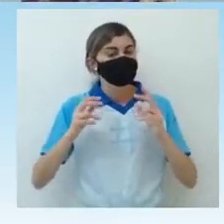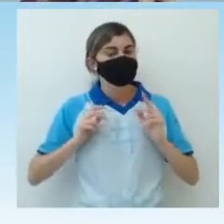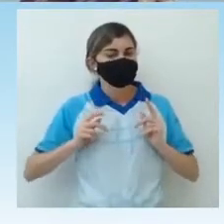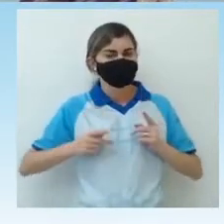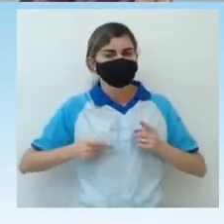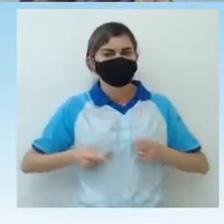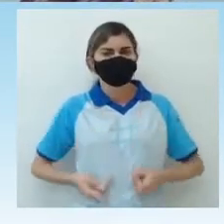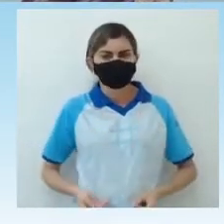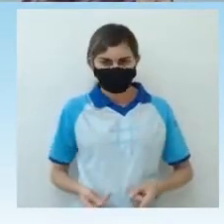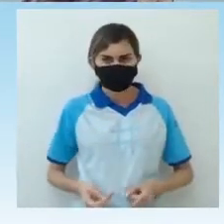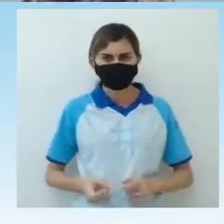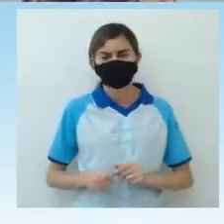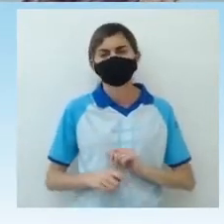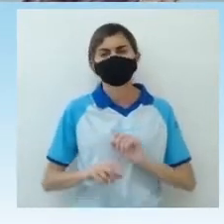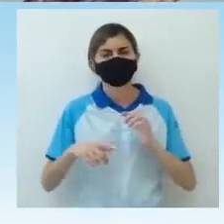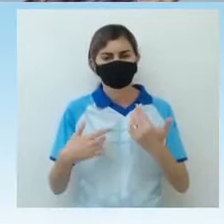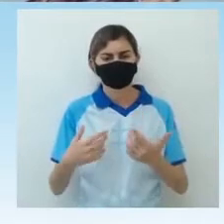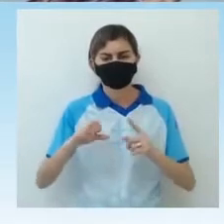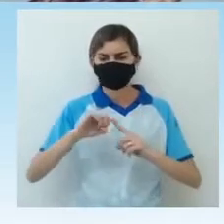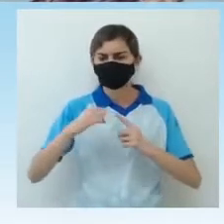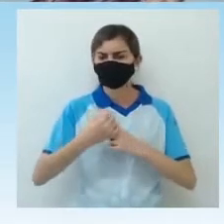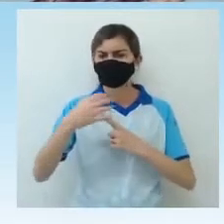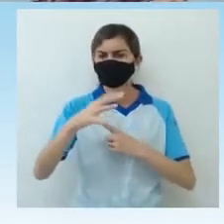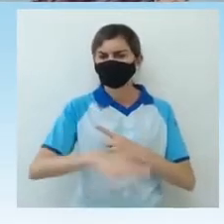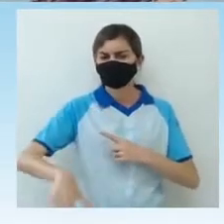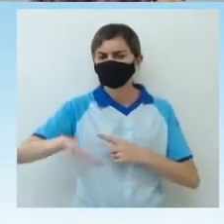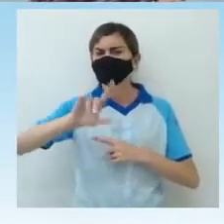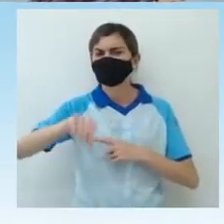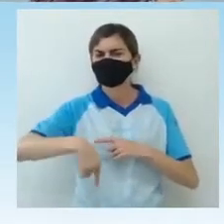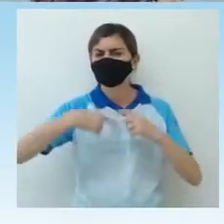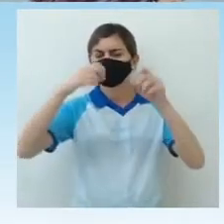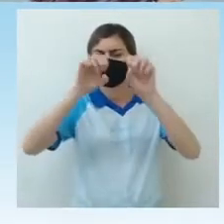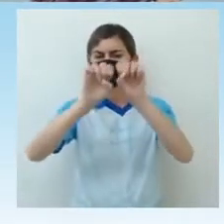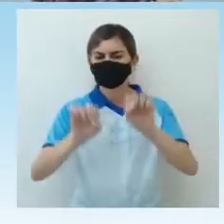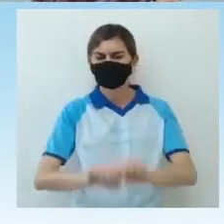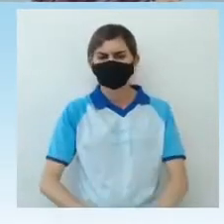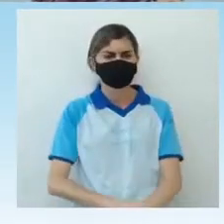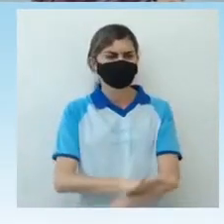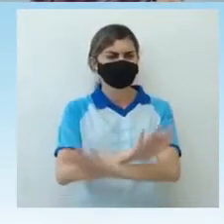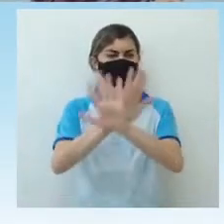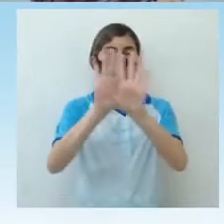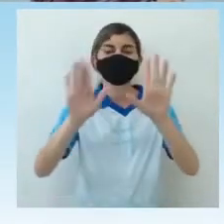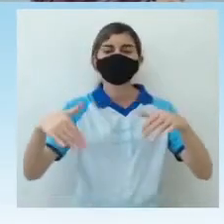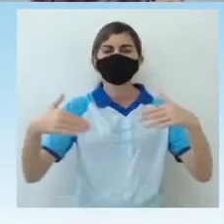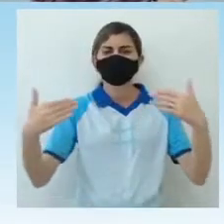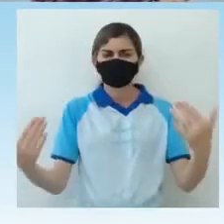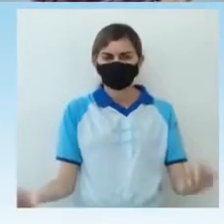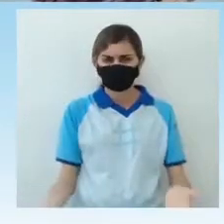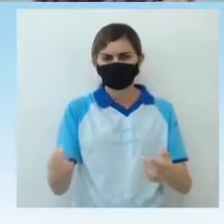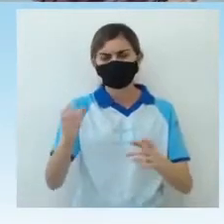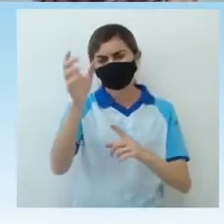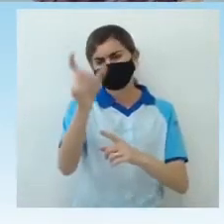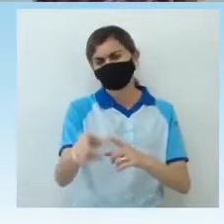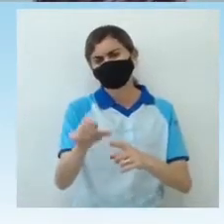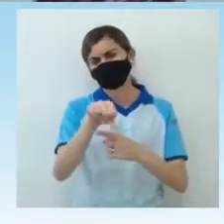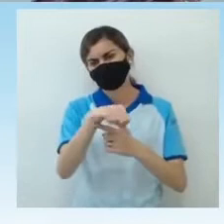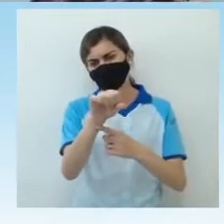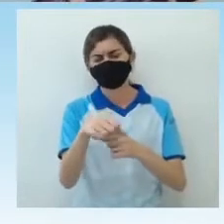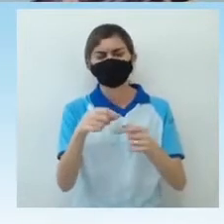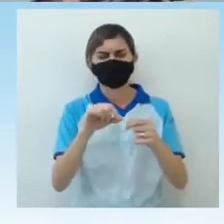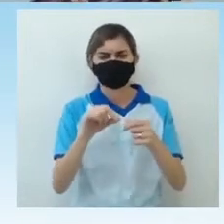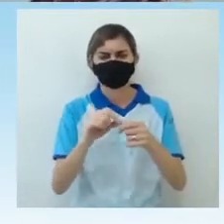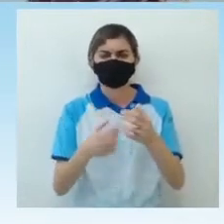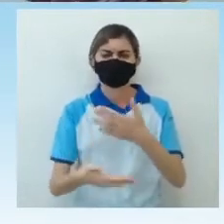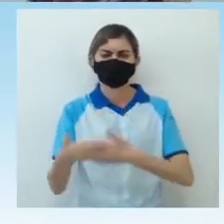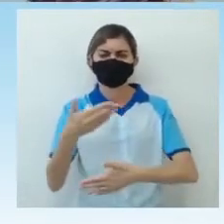humanidade. E uma sociedade é uma estrutura ampla, na qual os sujeitos estabelecem essas